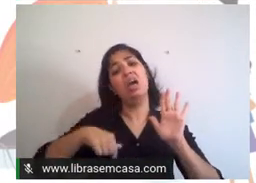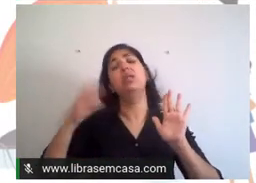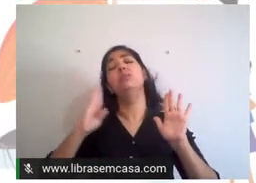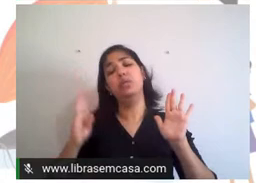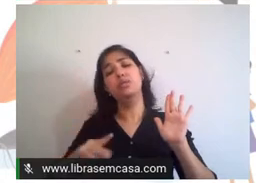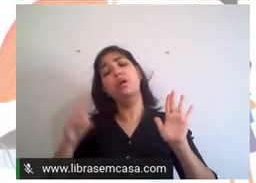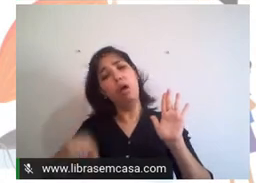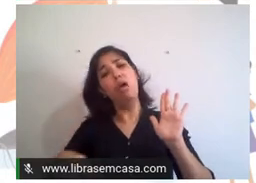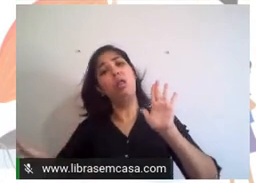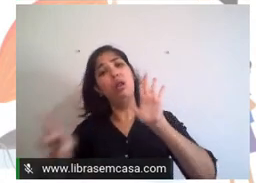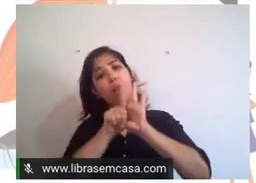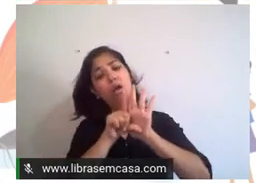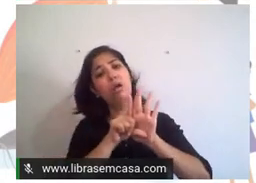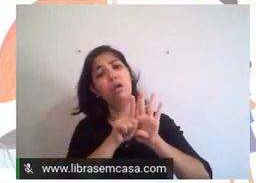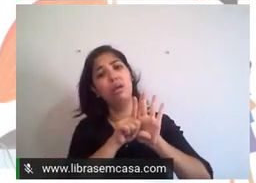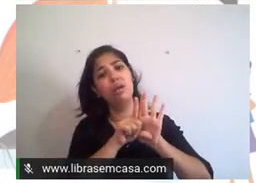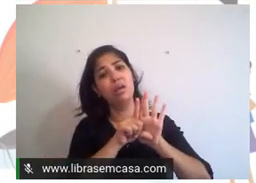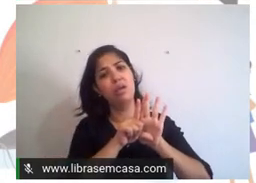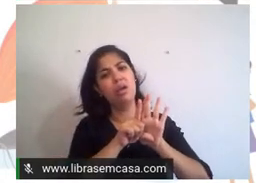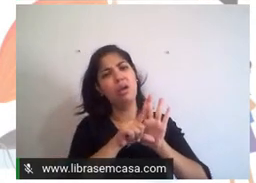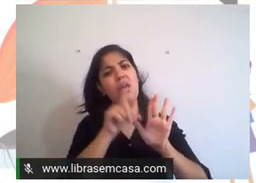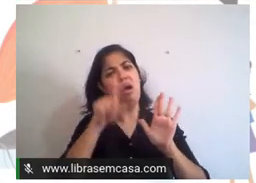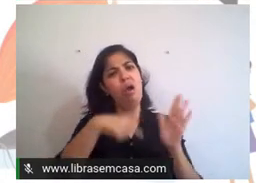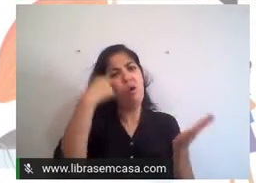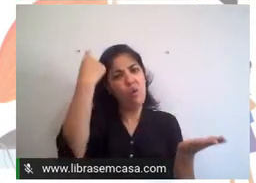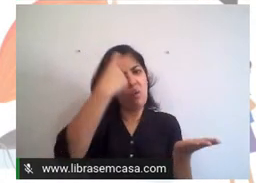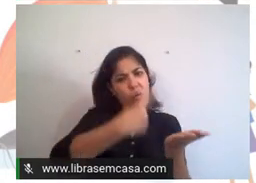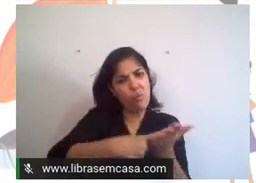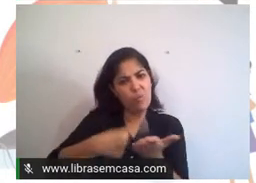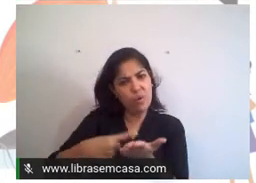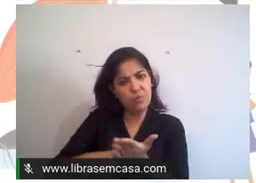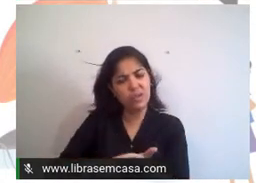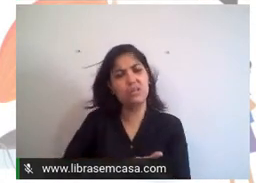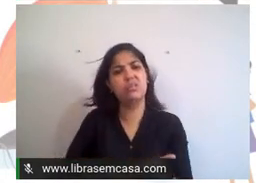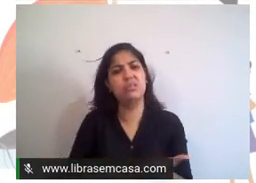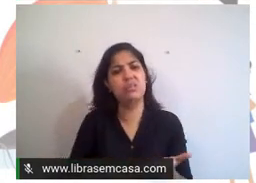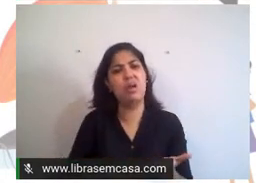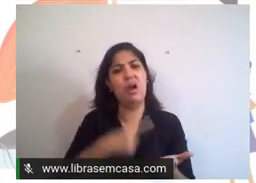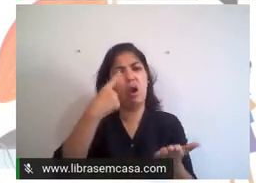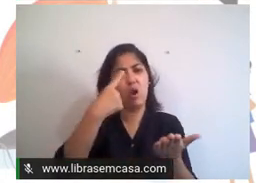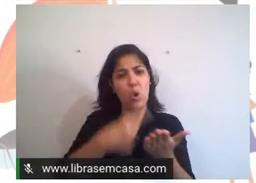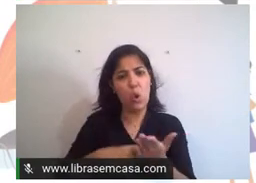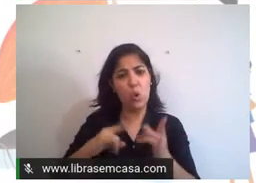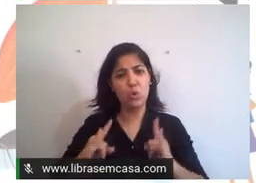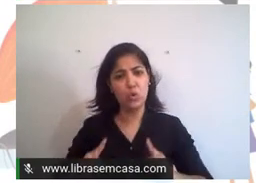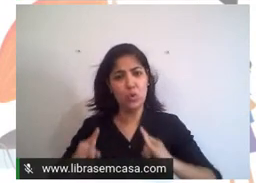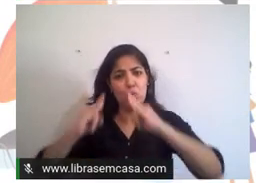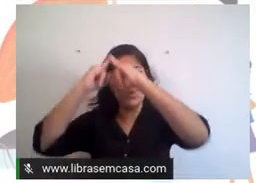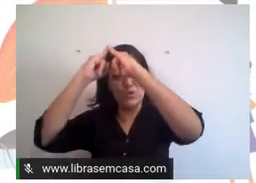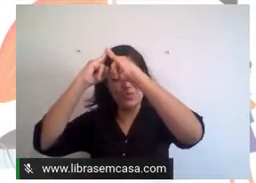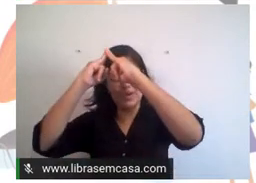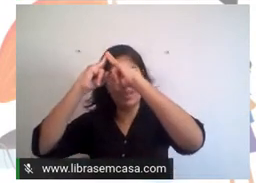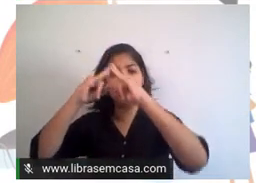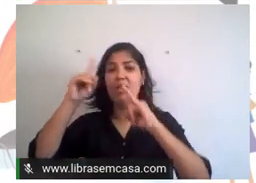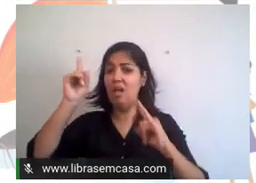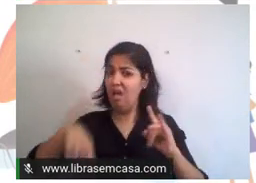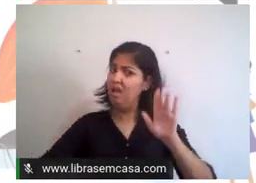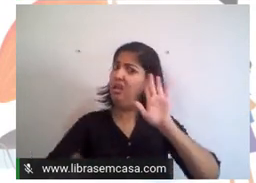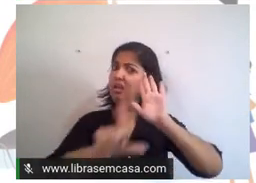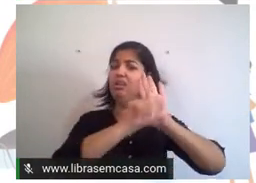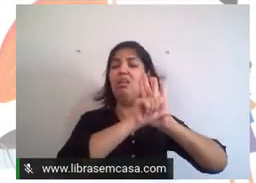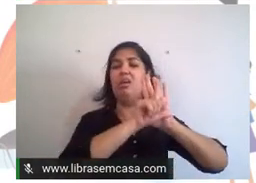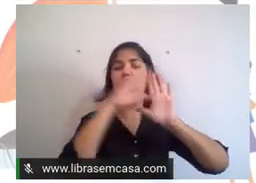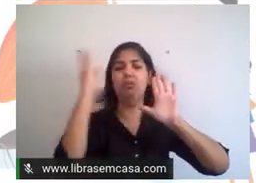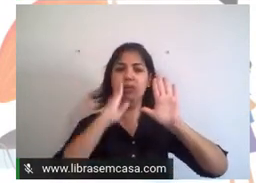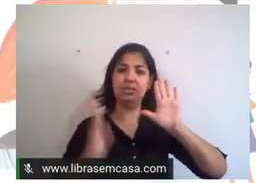Né? Os compromissos do Brasil do Acordo de Paris foi aprovado pelo Senado brasileiro, então é lei